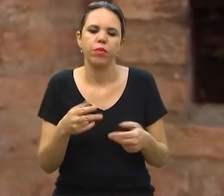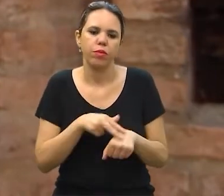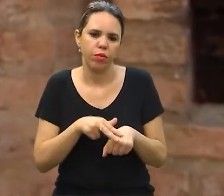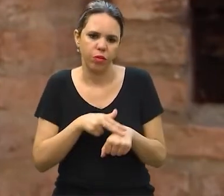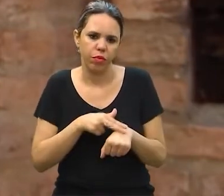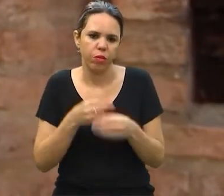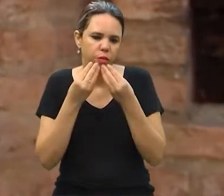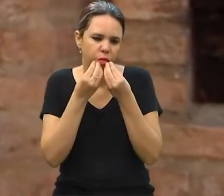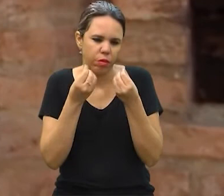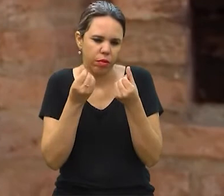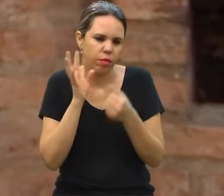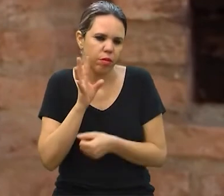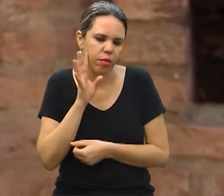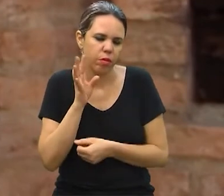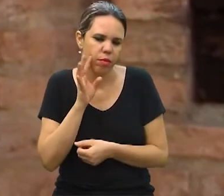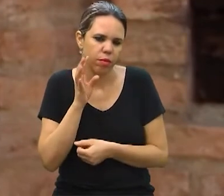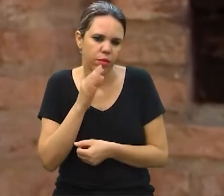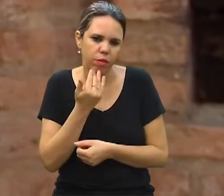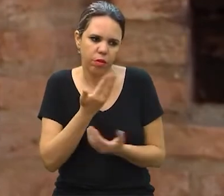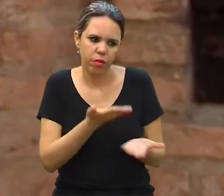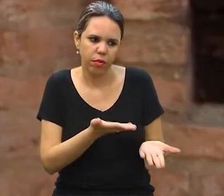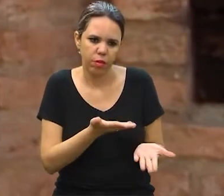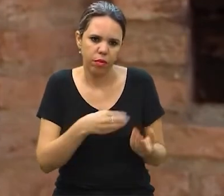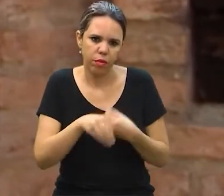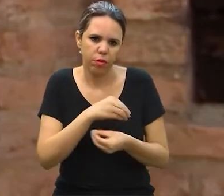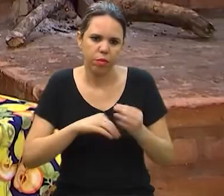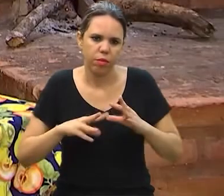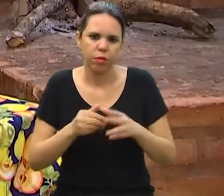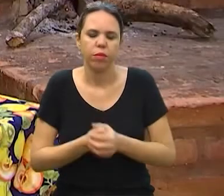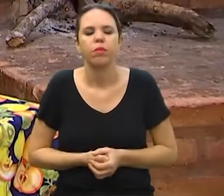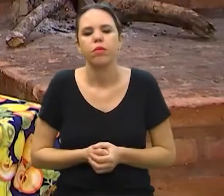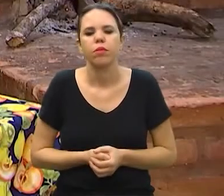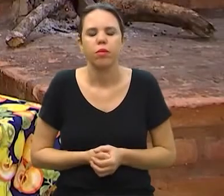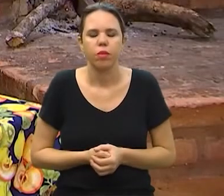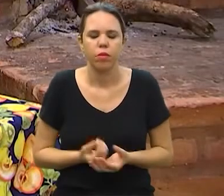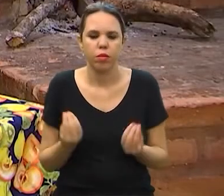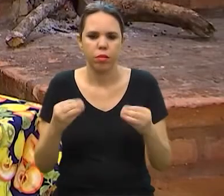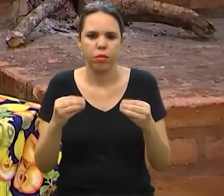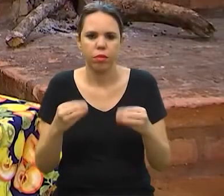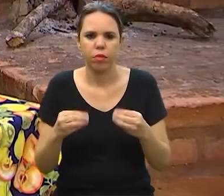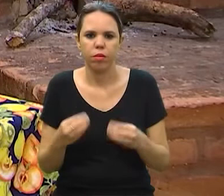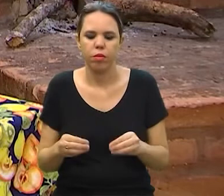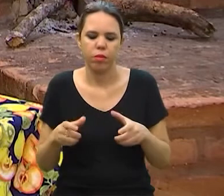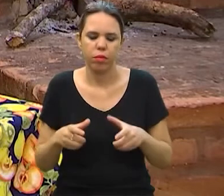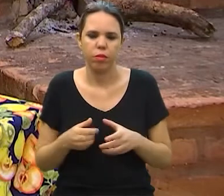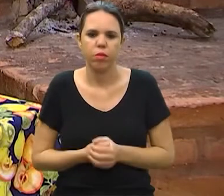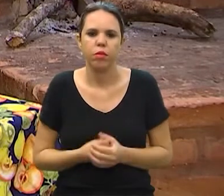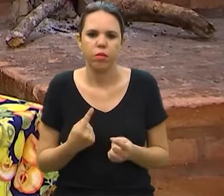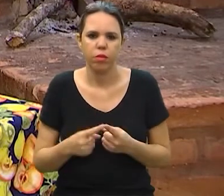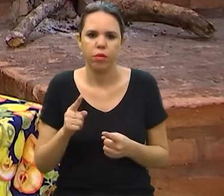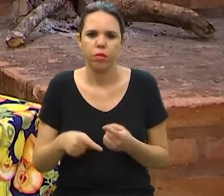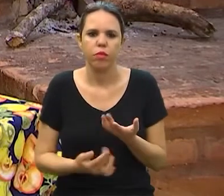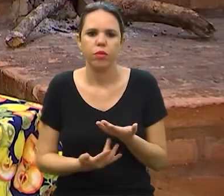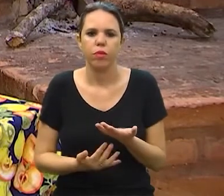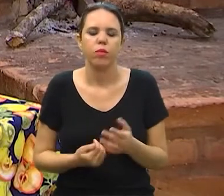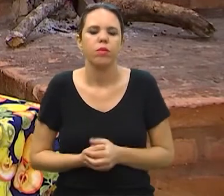um saborzinho mais legal aí no seu prato. Mistura tudo e coloca num refratário, porque isso vai